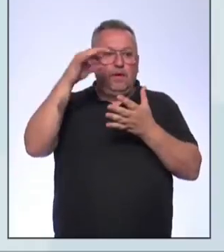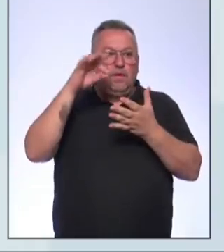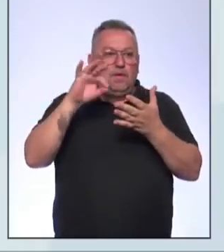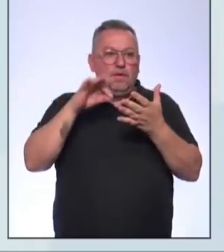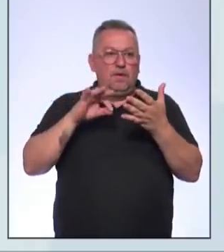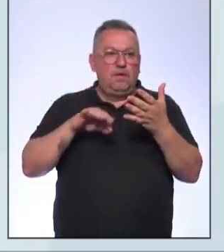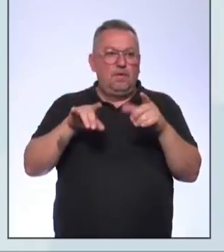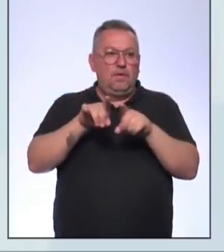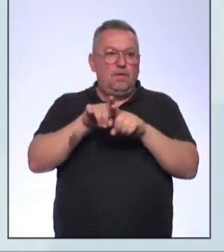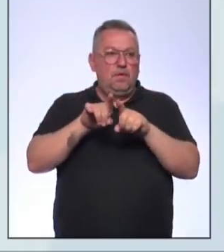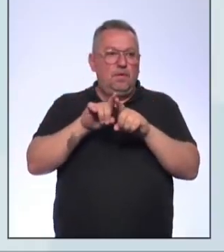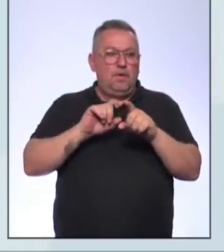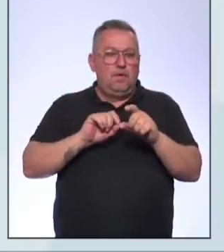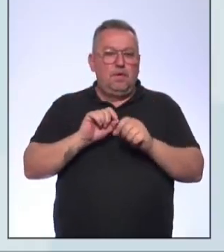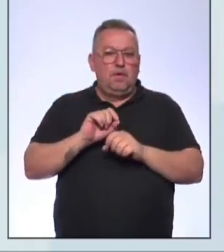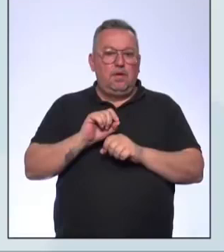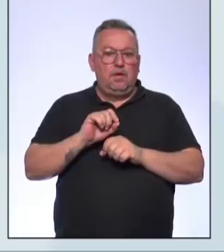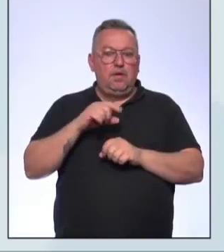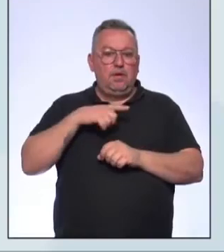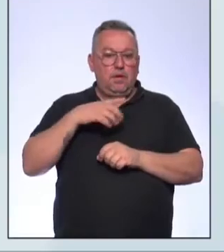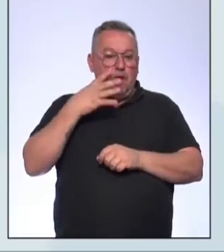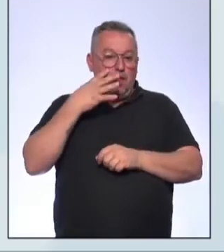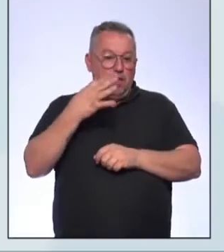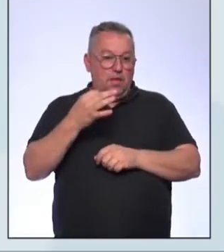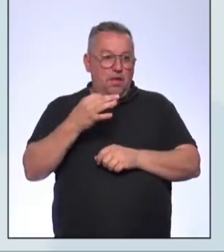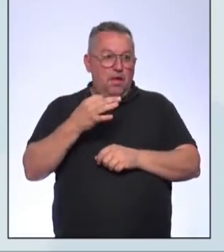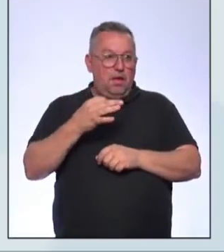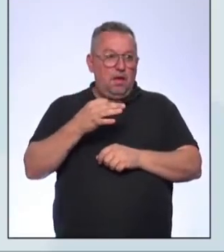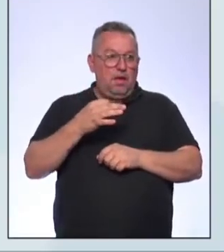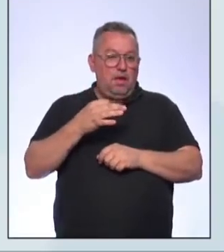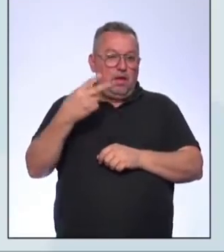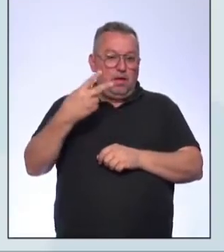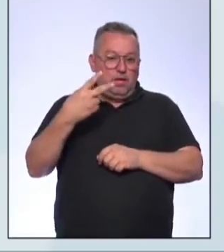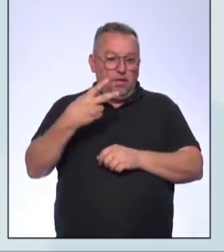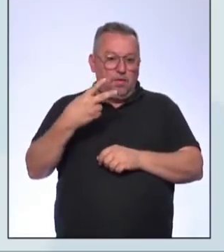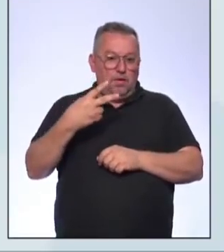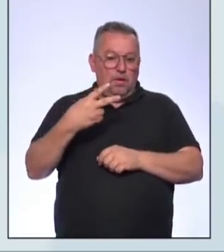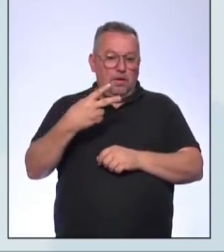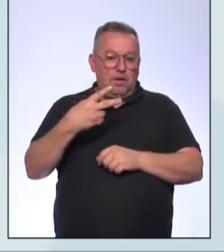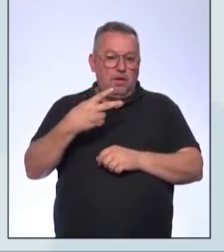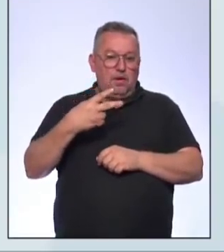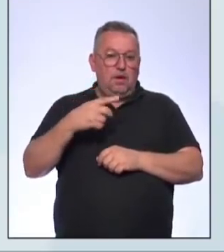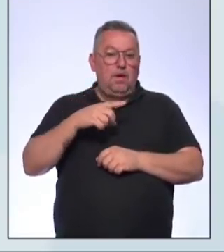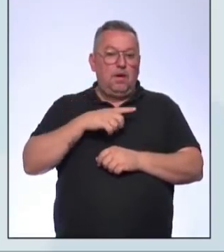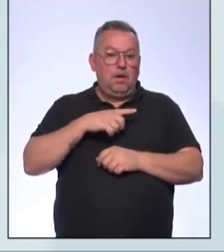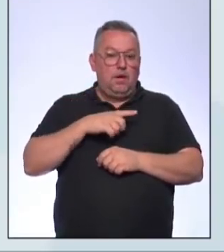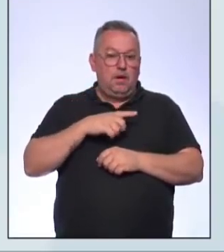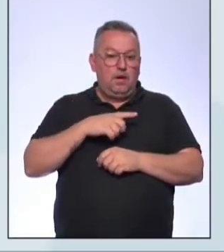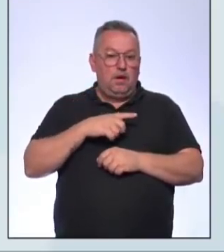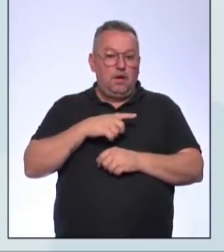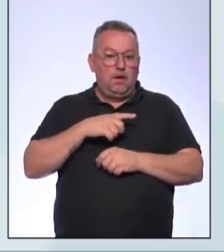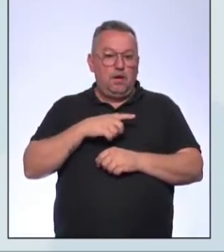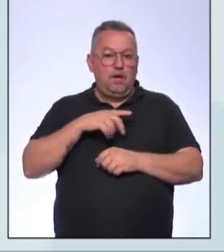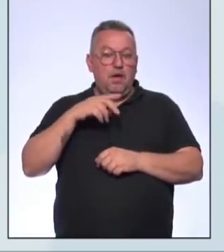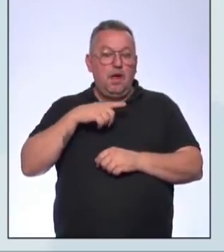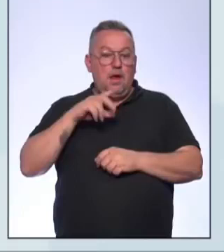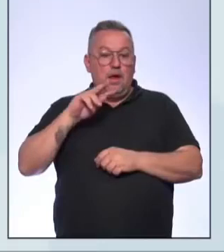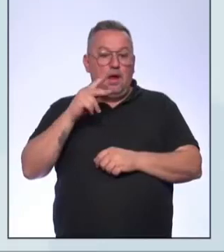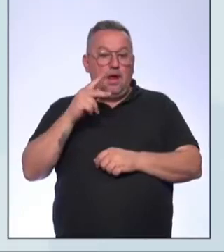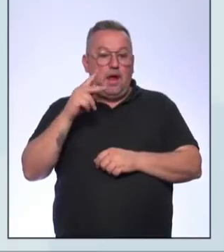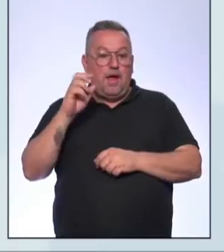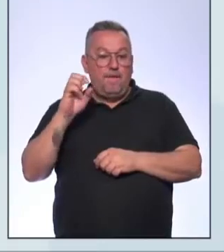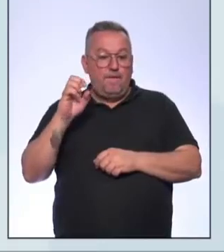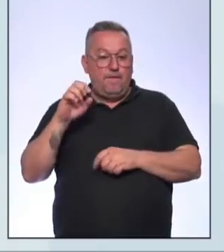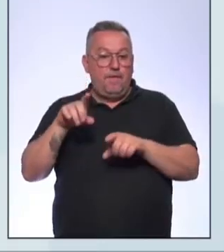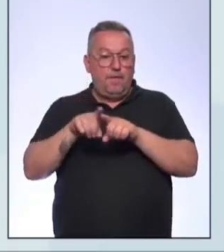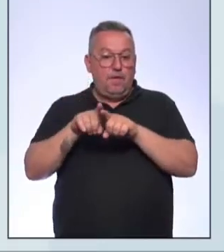disso? E preste atenção que a gente tem aí na segunda frase, tem I have, e na frase de baixo você tem